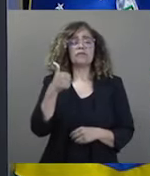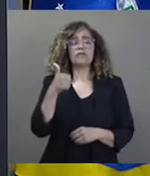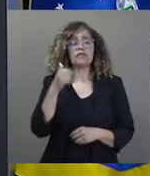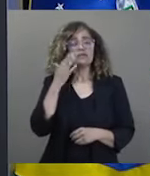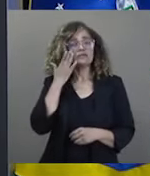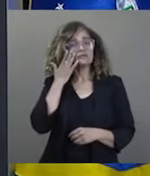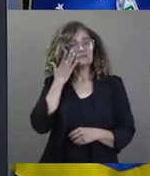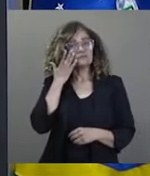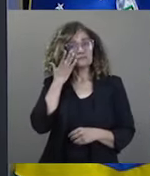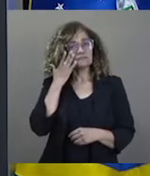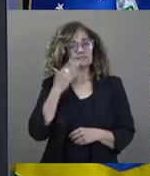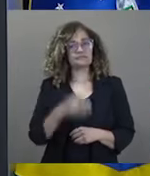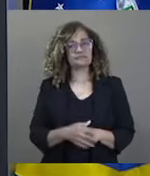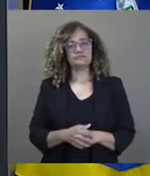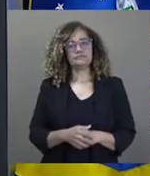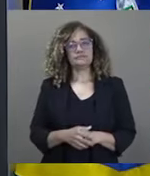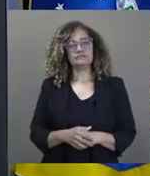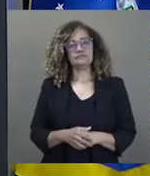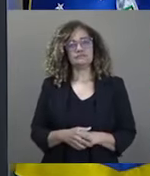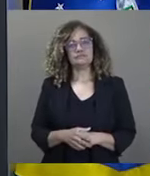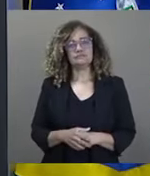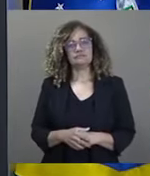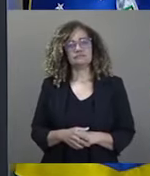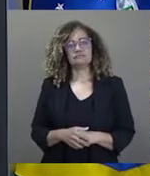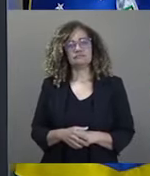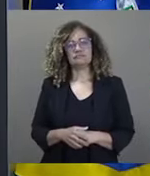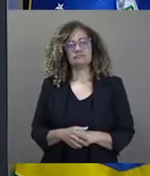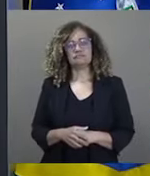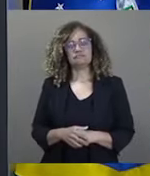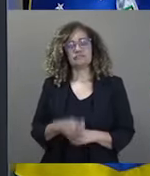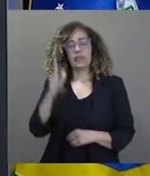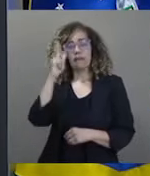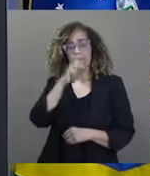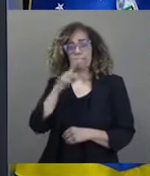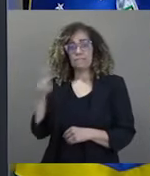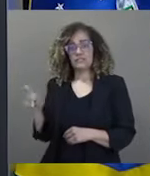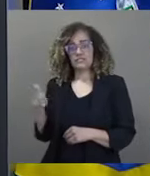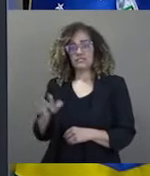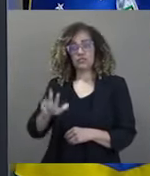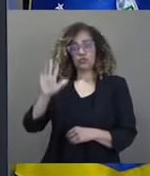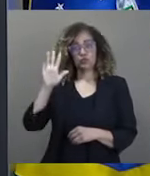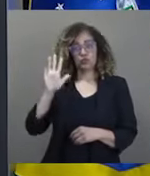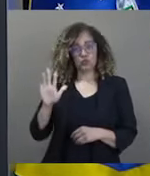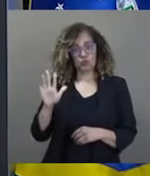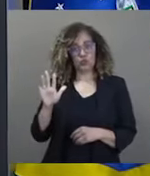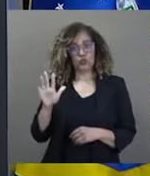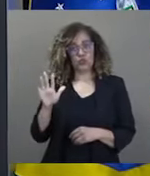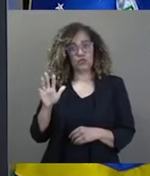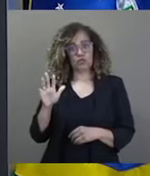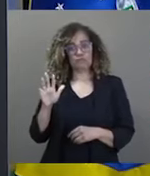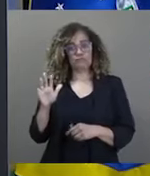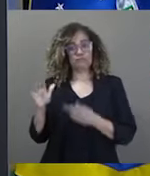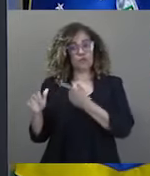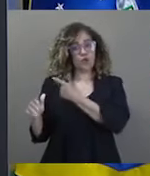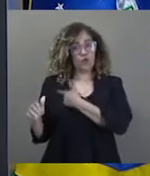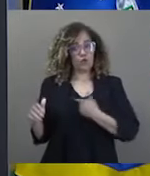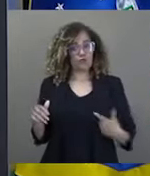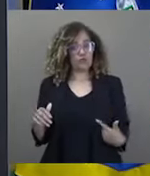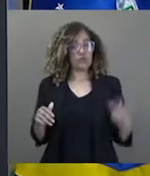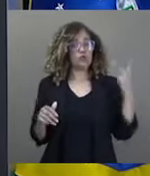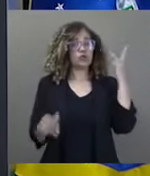firmada entre o Presidente da República Lula e o governador de São